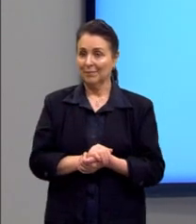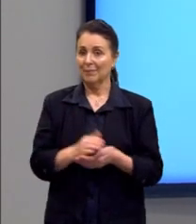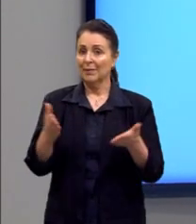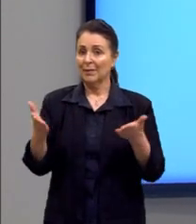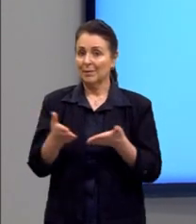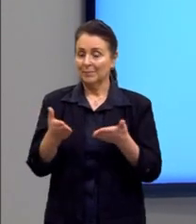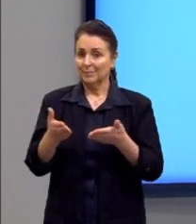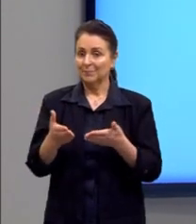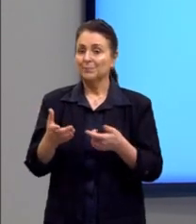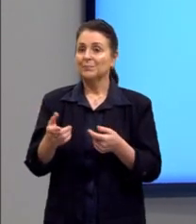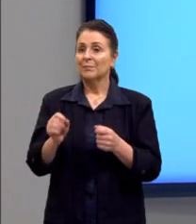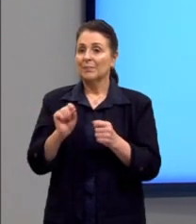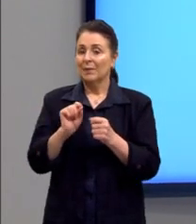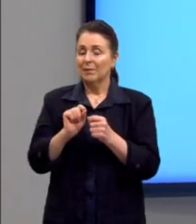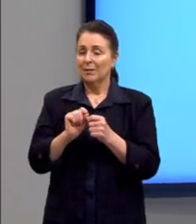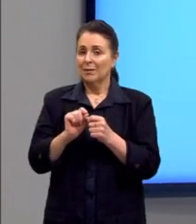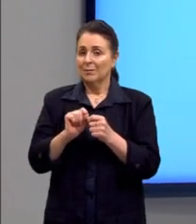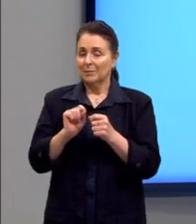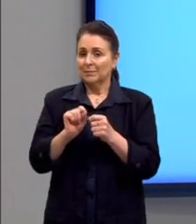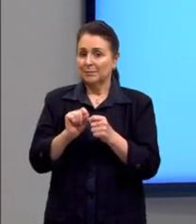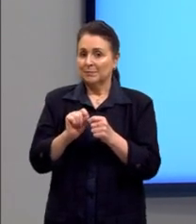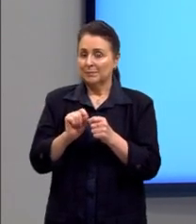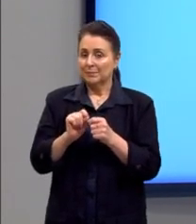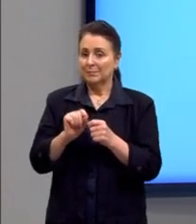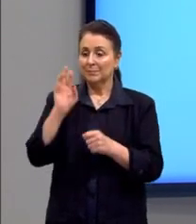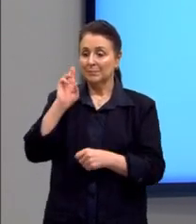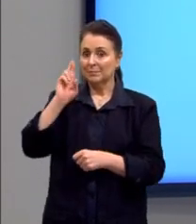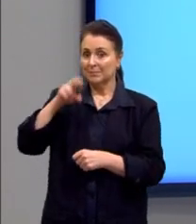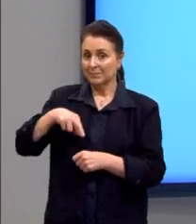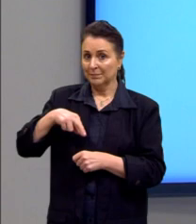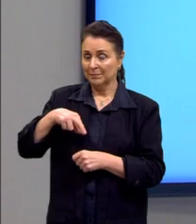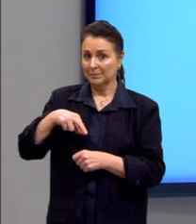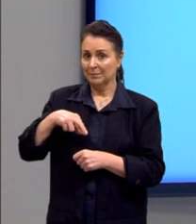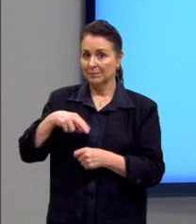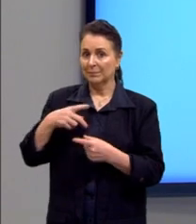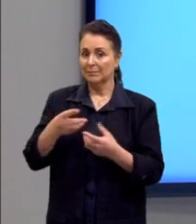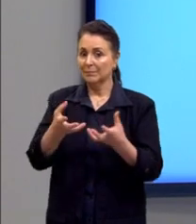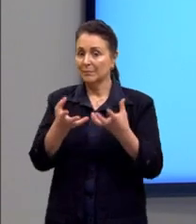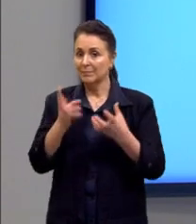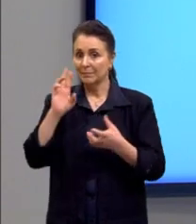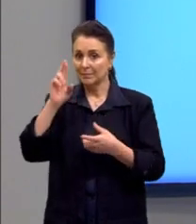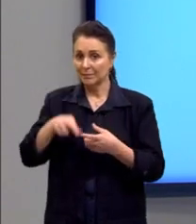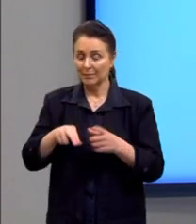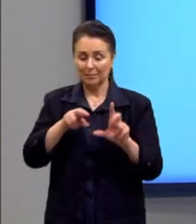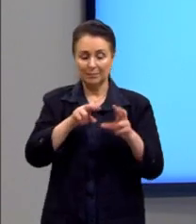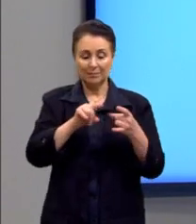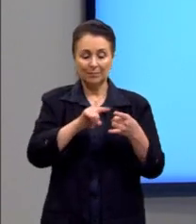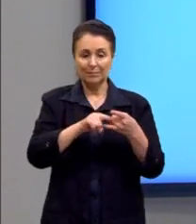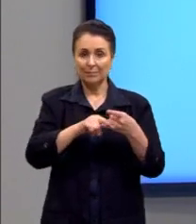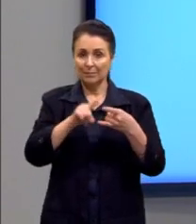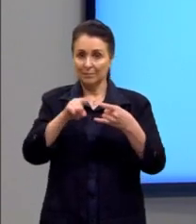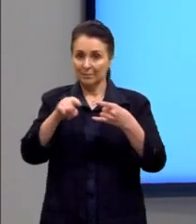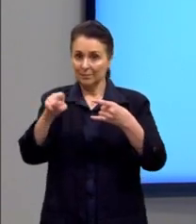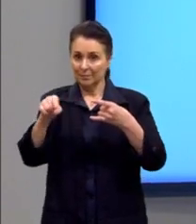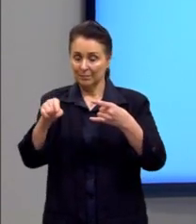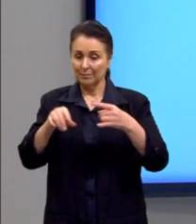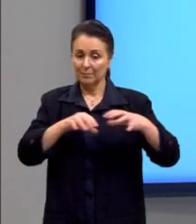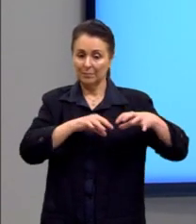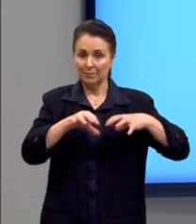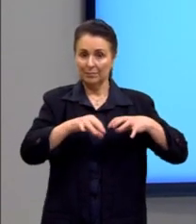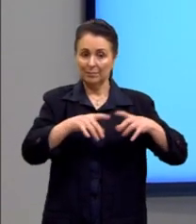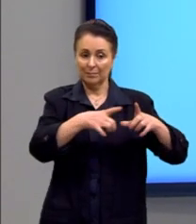agora nós vamos considerar uma razão porque ele quer a razão das amplitudes né do